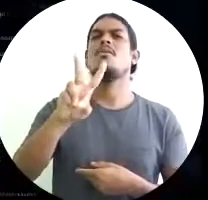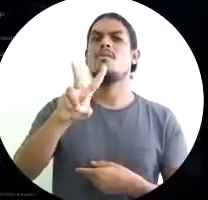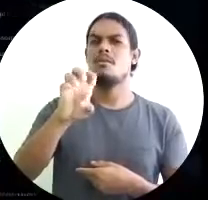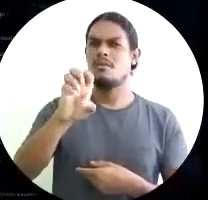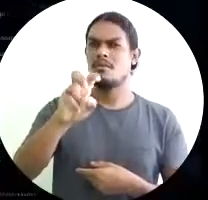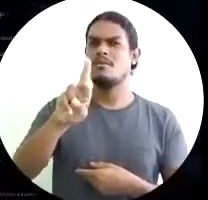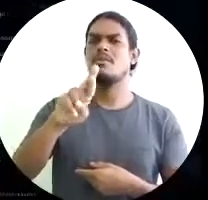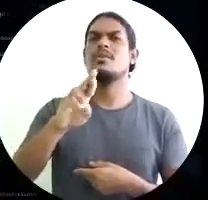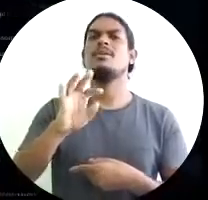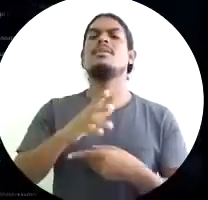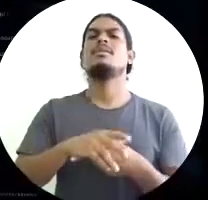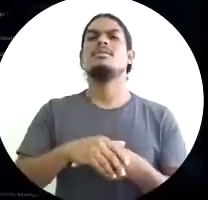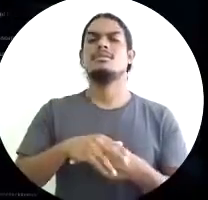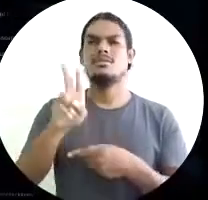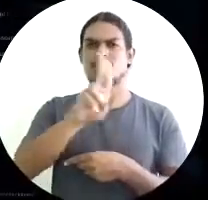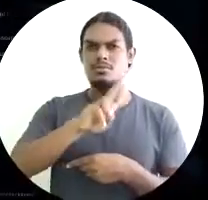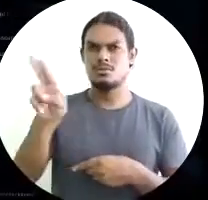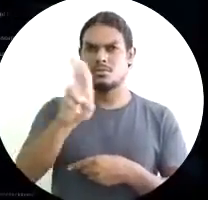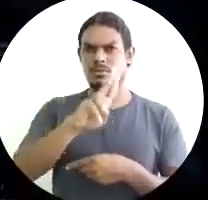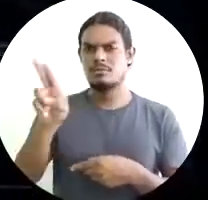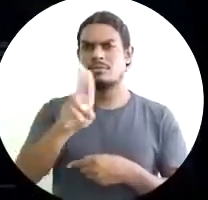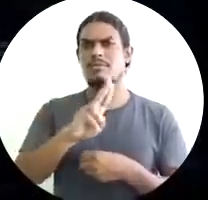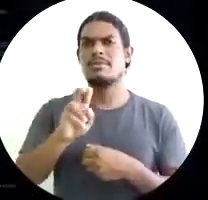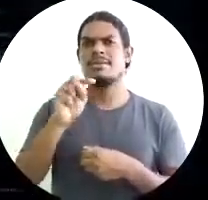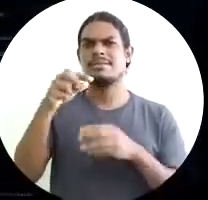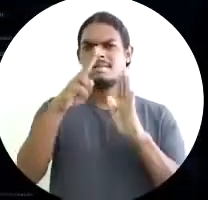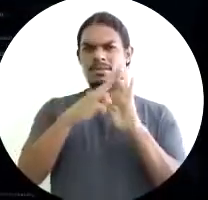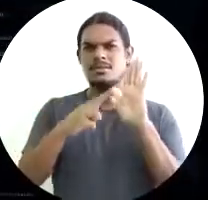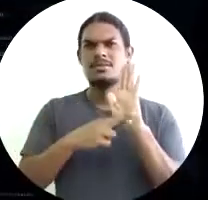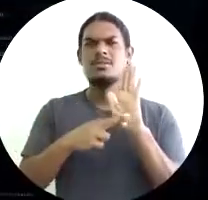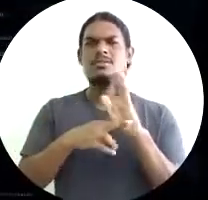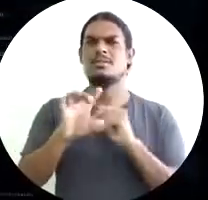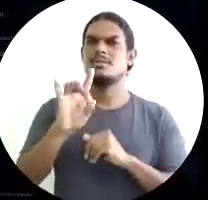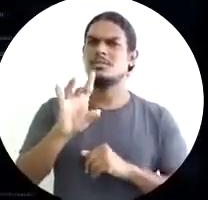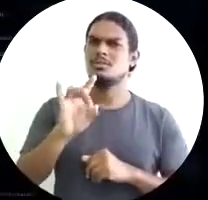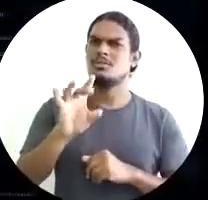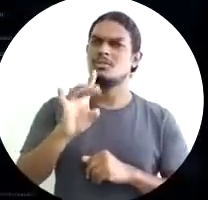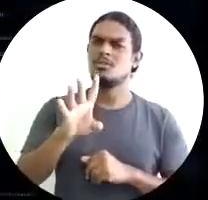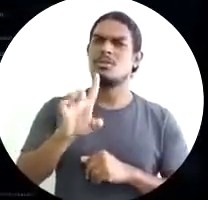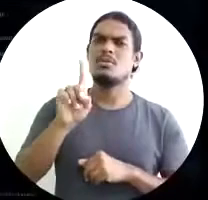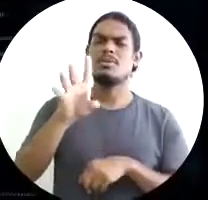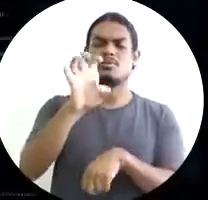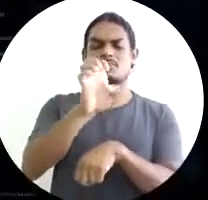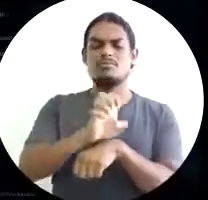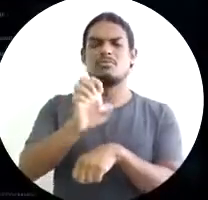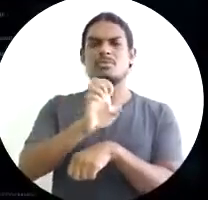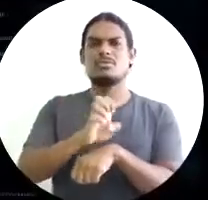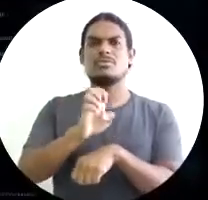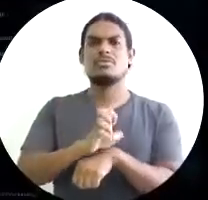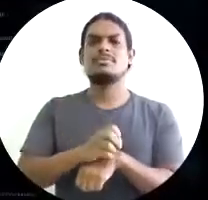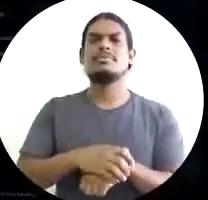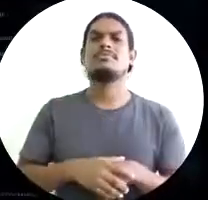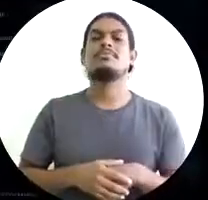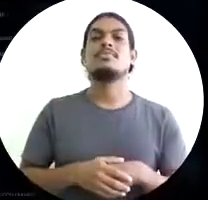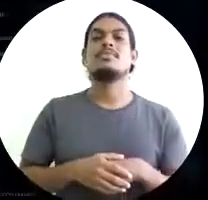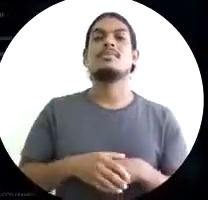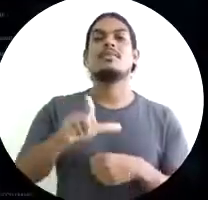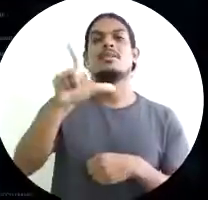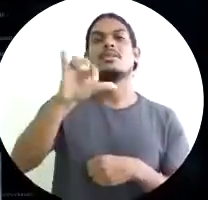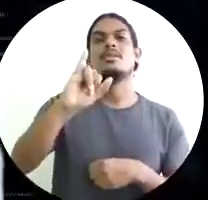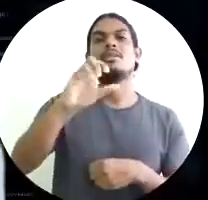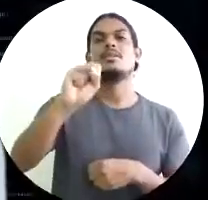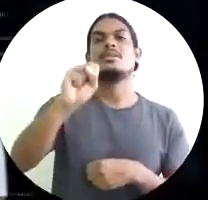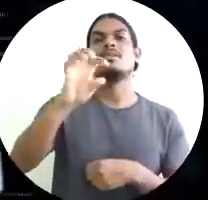E aí essa propriedade, essas regras, elas vão ser somente para aquele estado. Propriedades de lista.